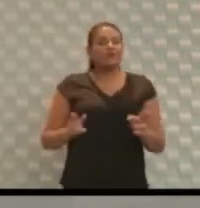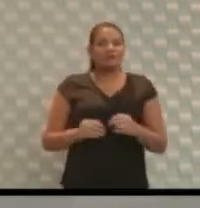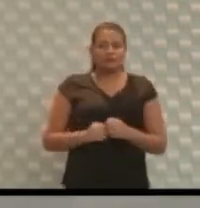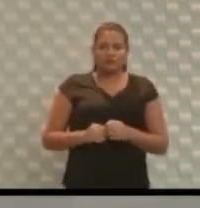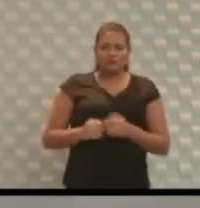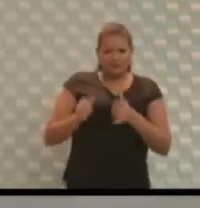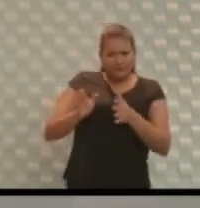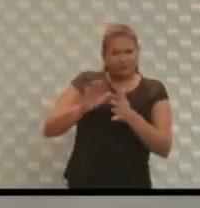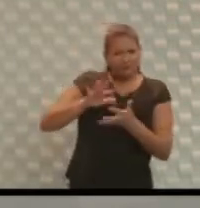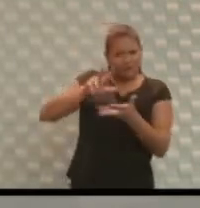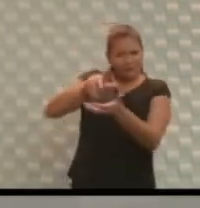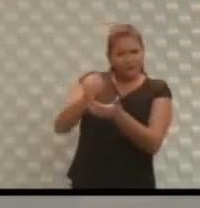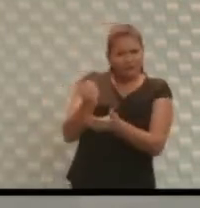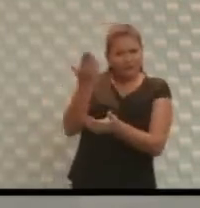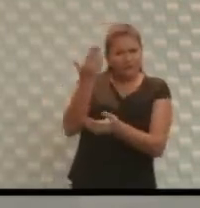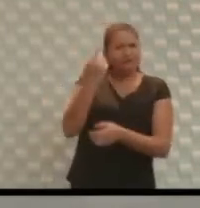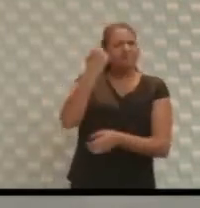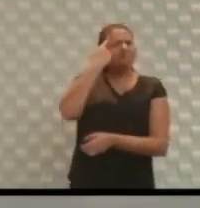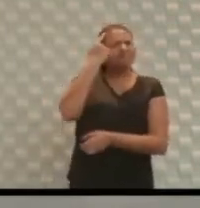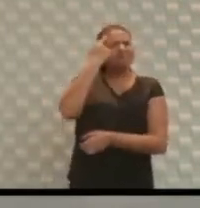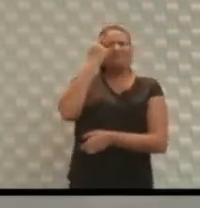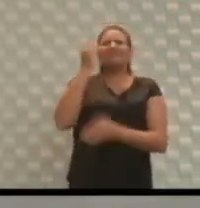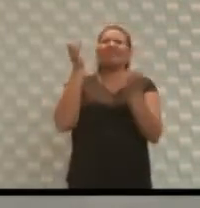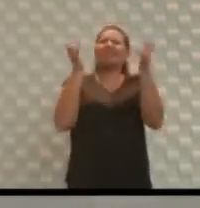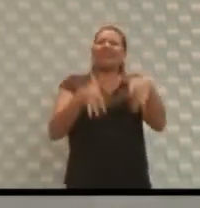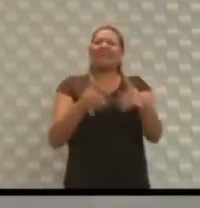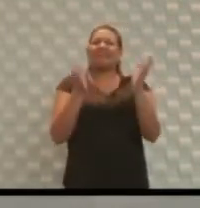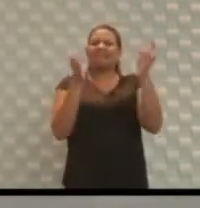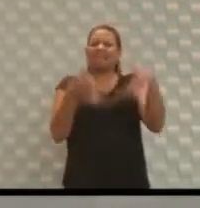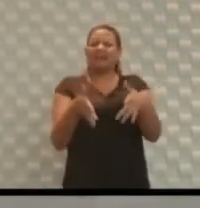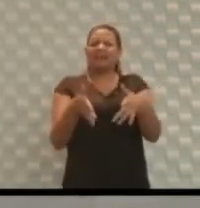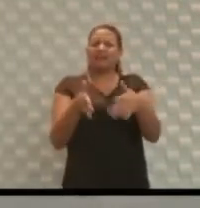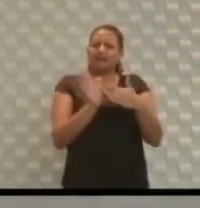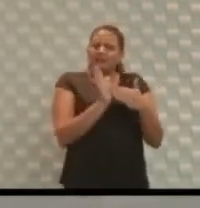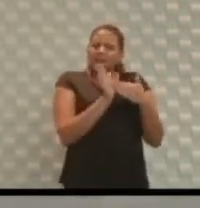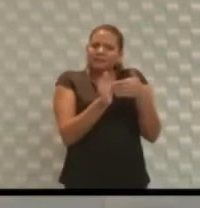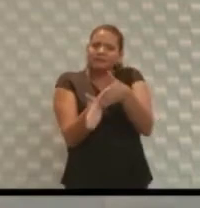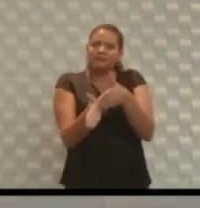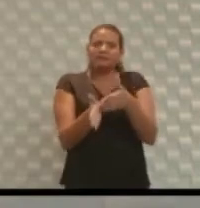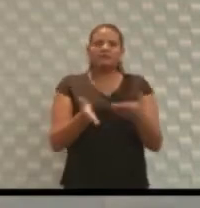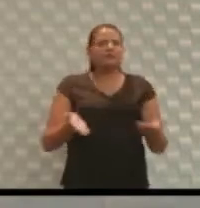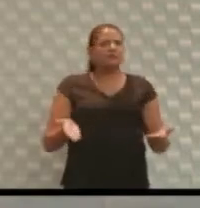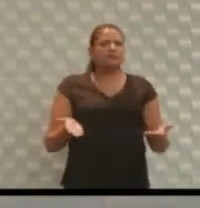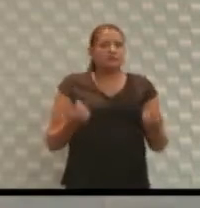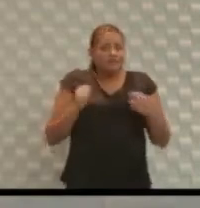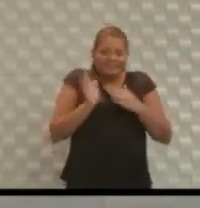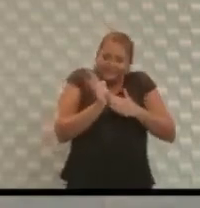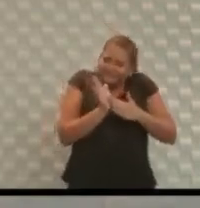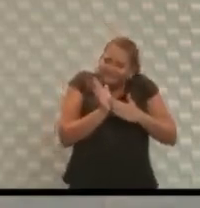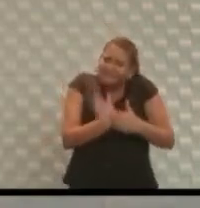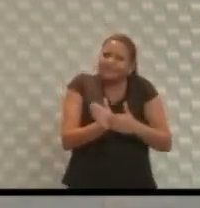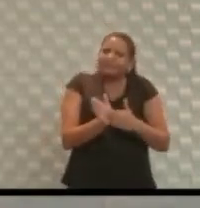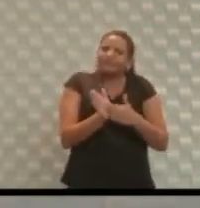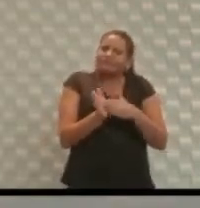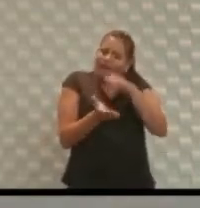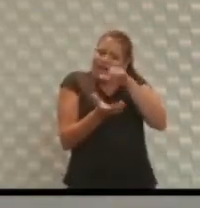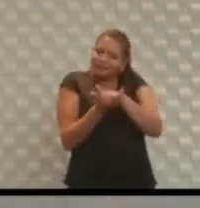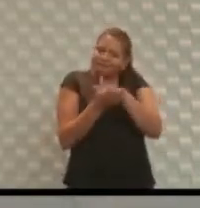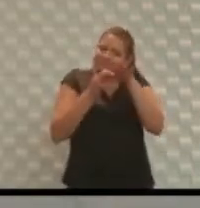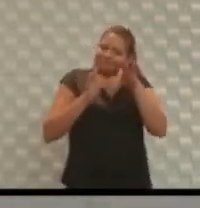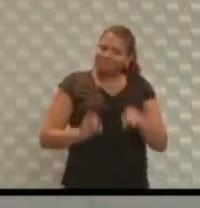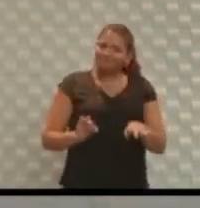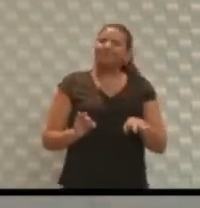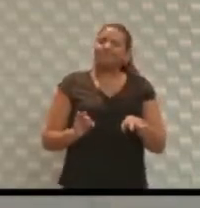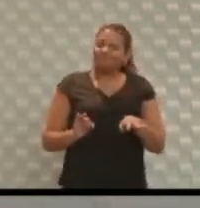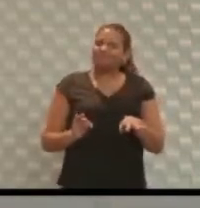priorizar Deus e priorizar os seus princípios e a sua palavra. Se você for capaz